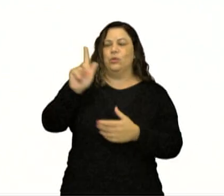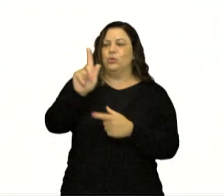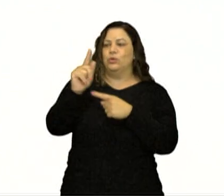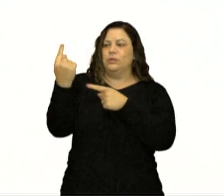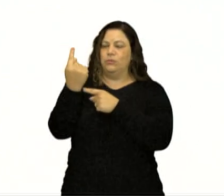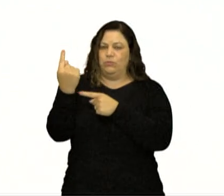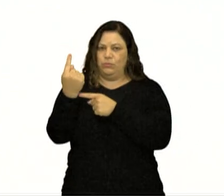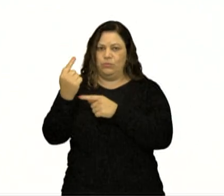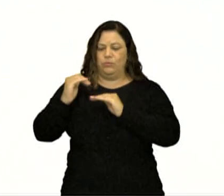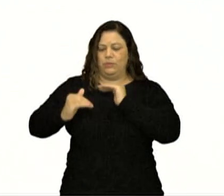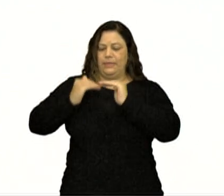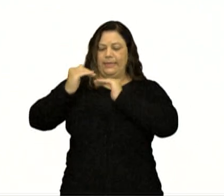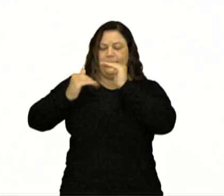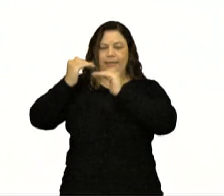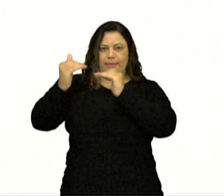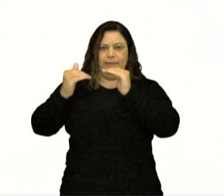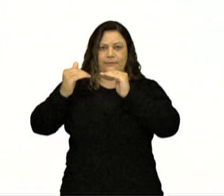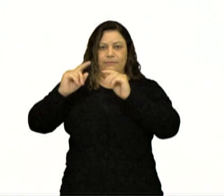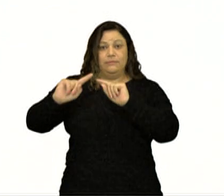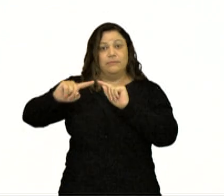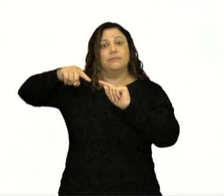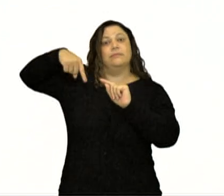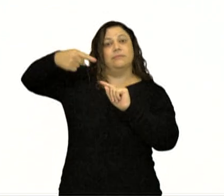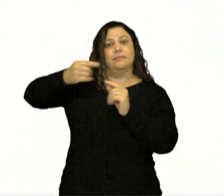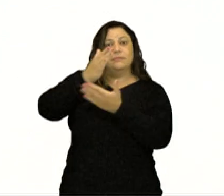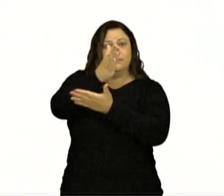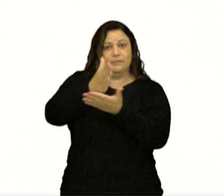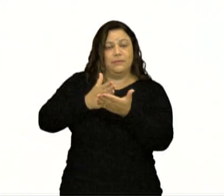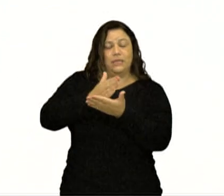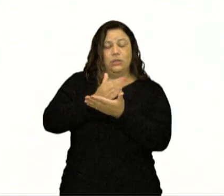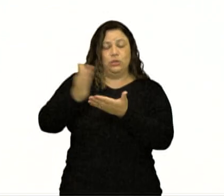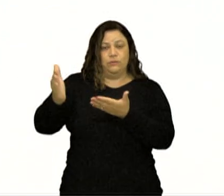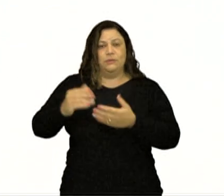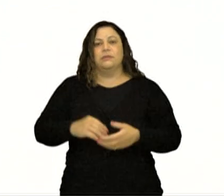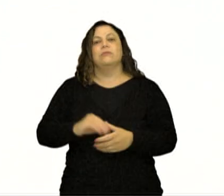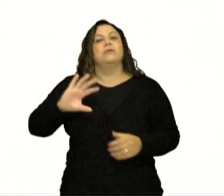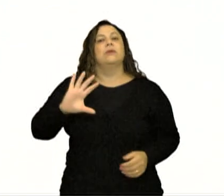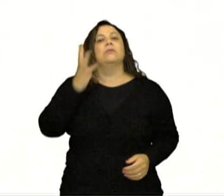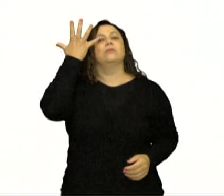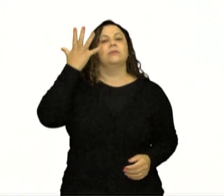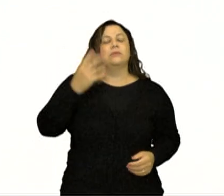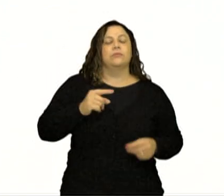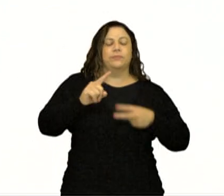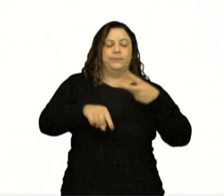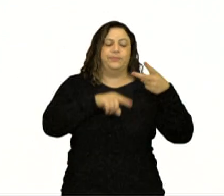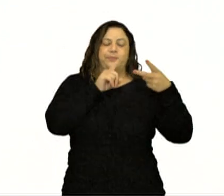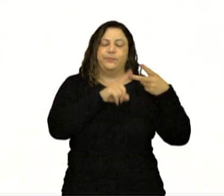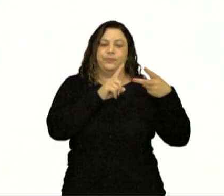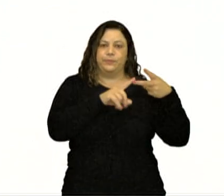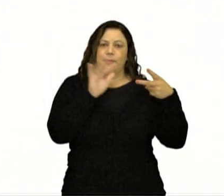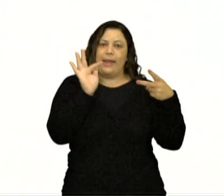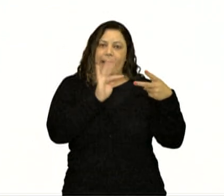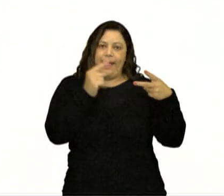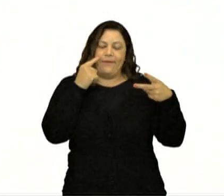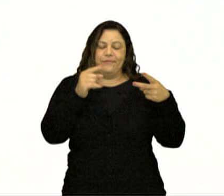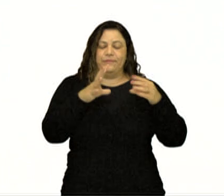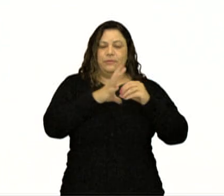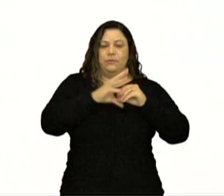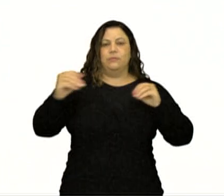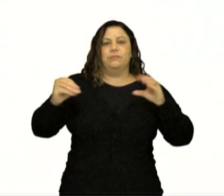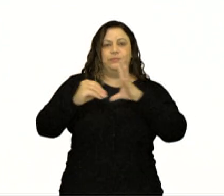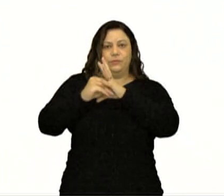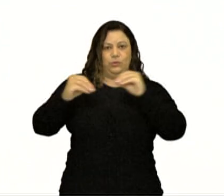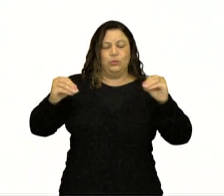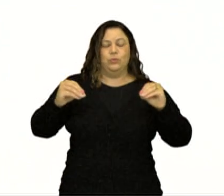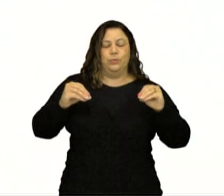uma fase de crescimento, após uma divisão que aconteceu. Depois tem a fase S, que é uma fase de duplicação do material